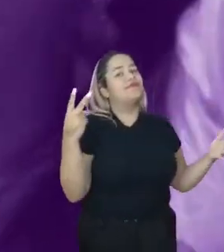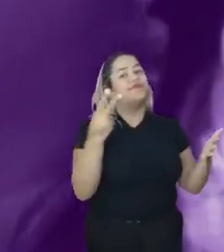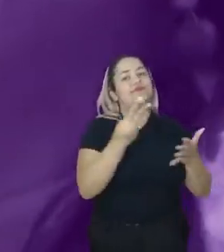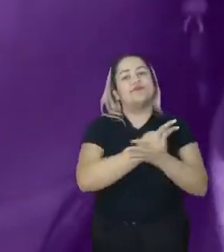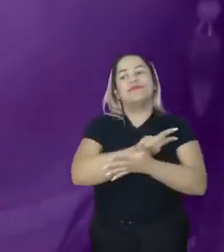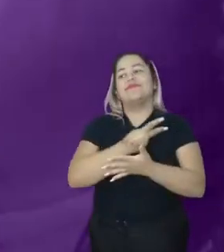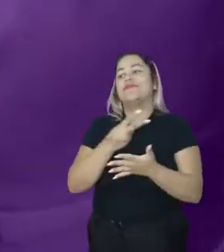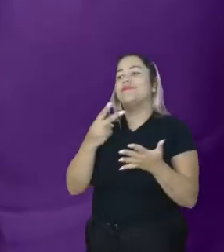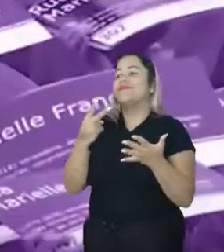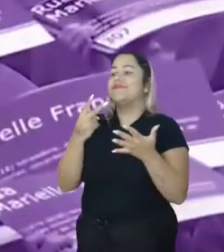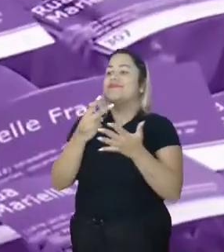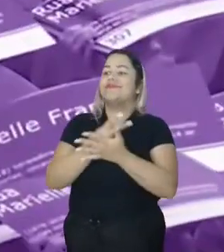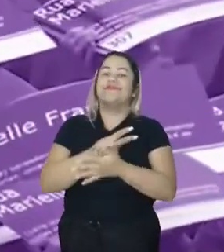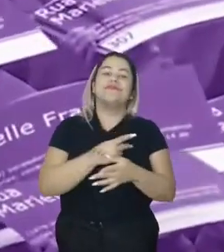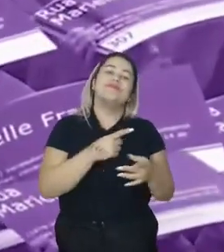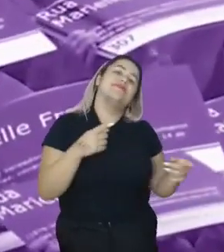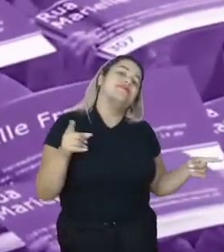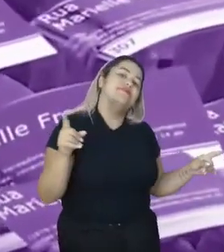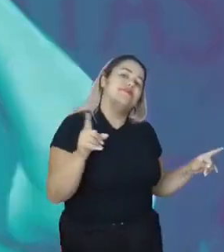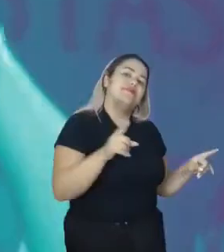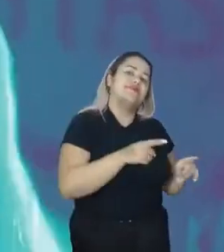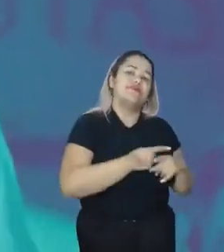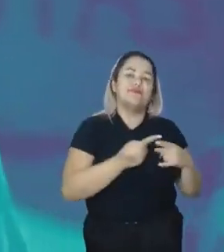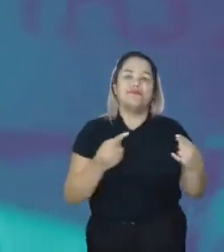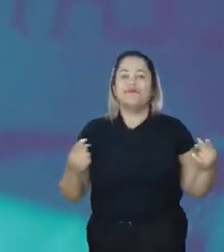acontecer